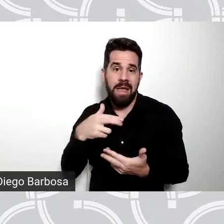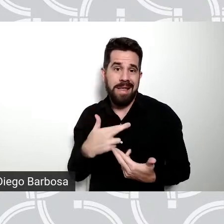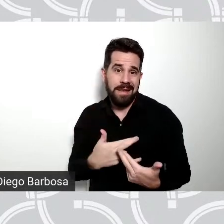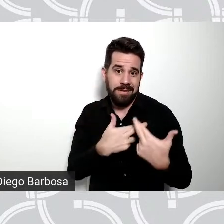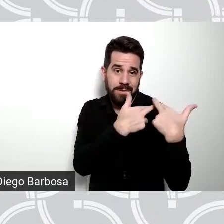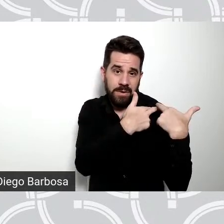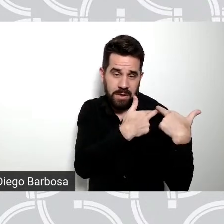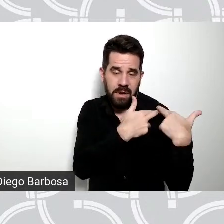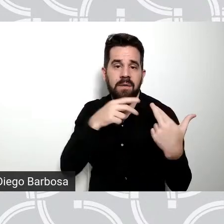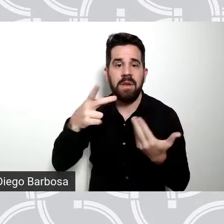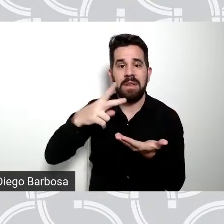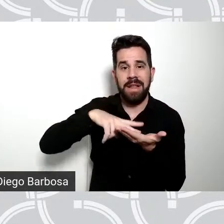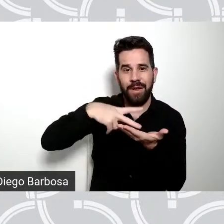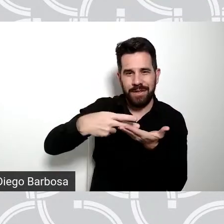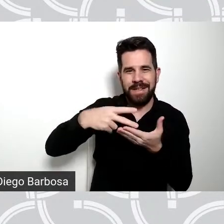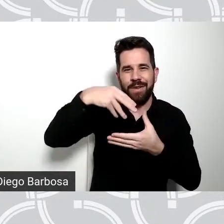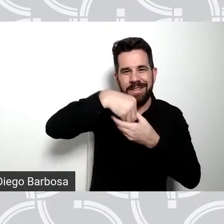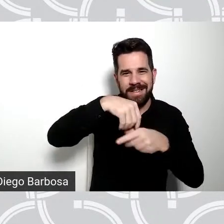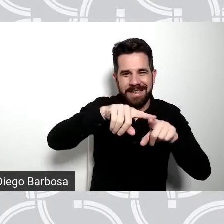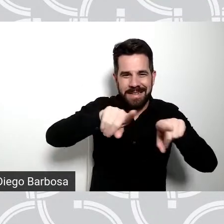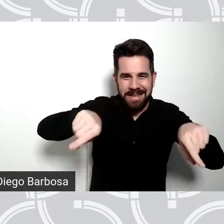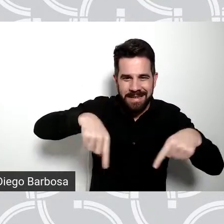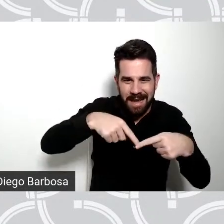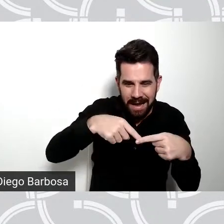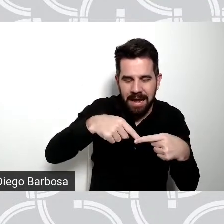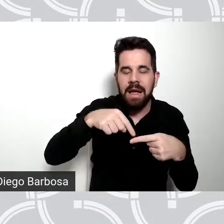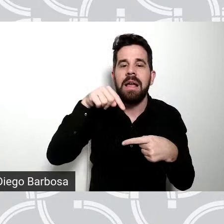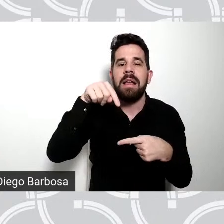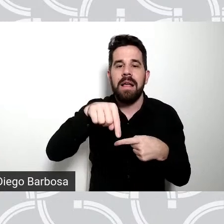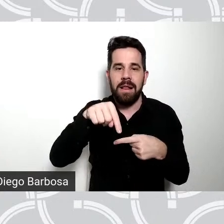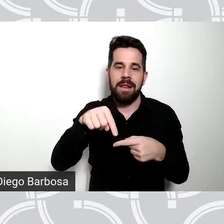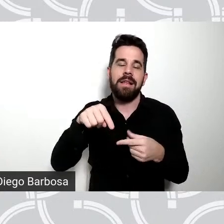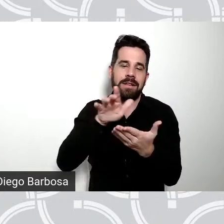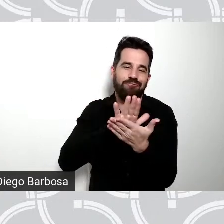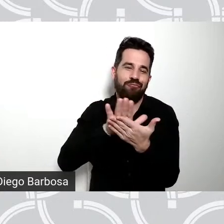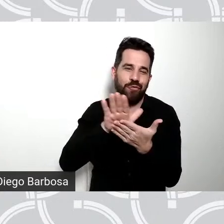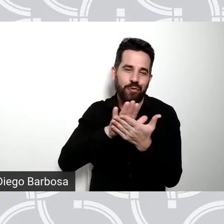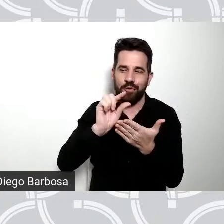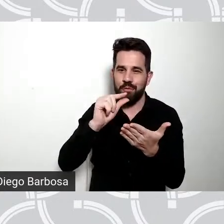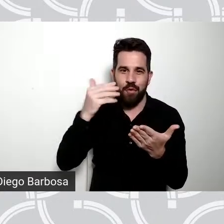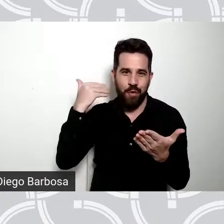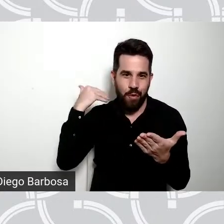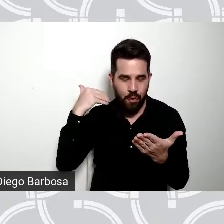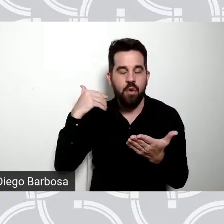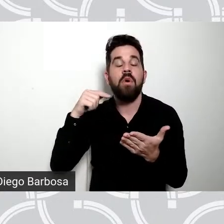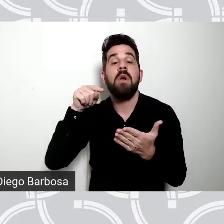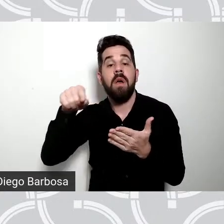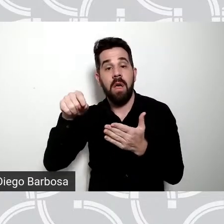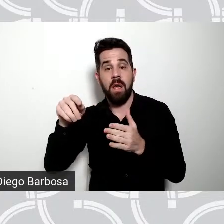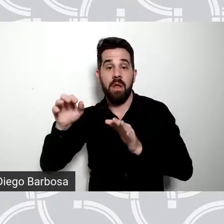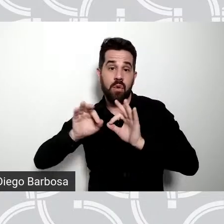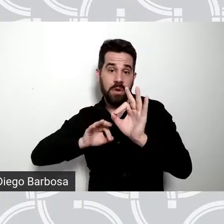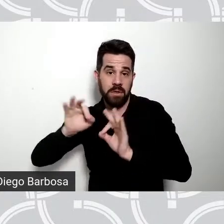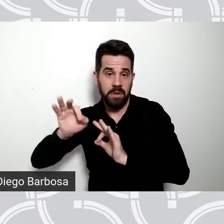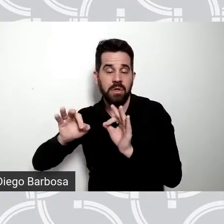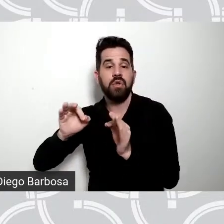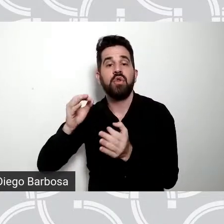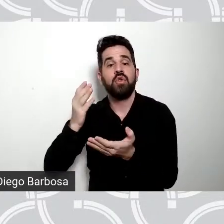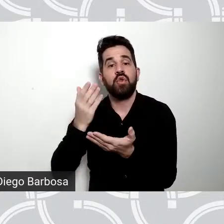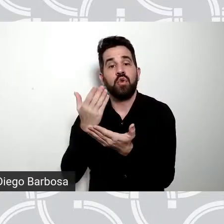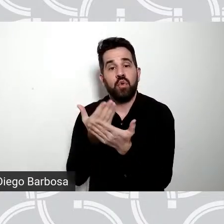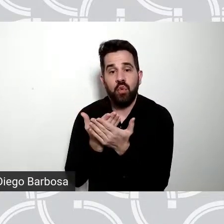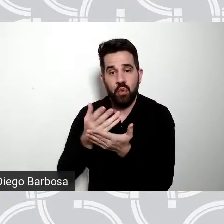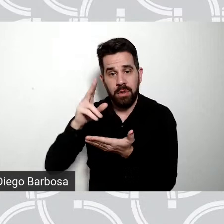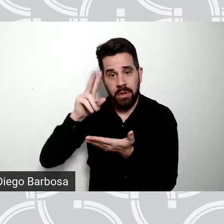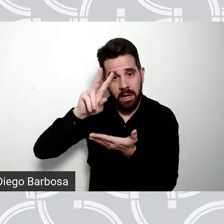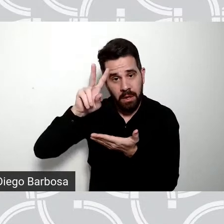Tradução e Cultura, pelas Sete Letras, em 2011. É organizadora da coleção Estudos da Tradução, publicada